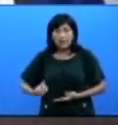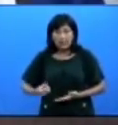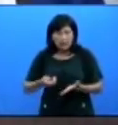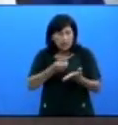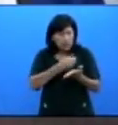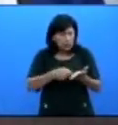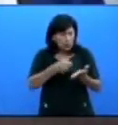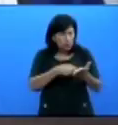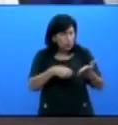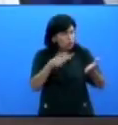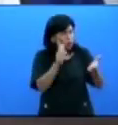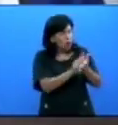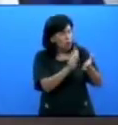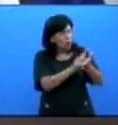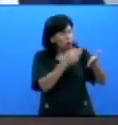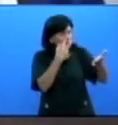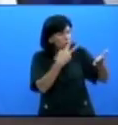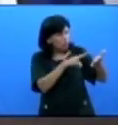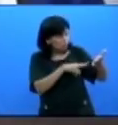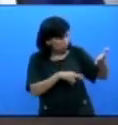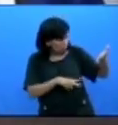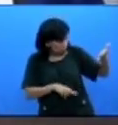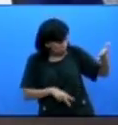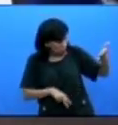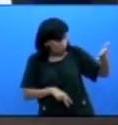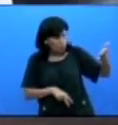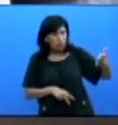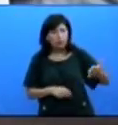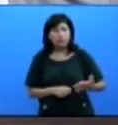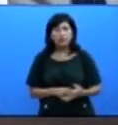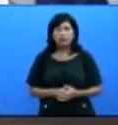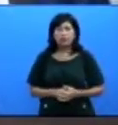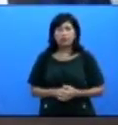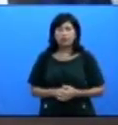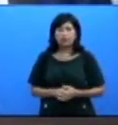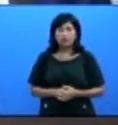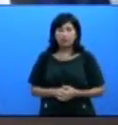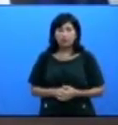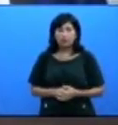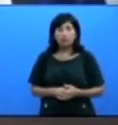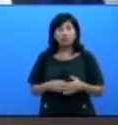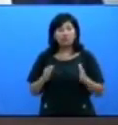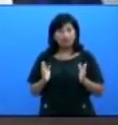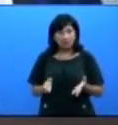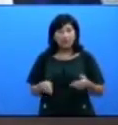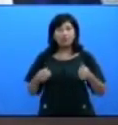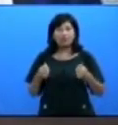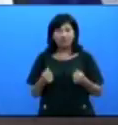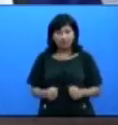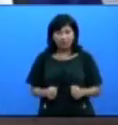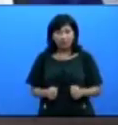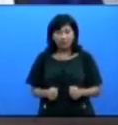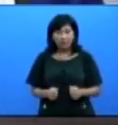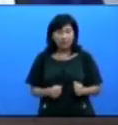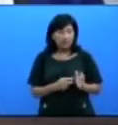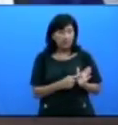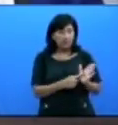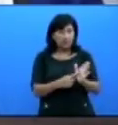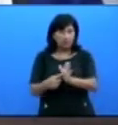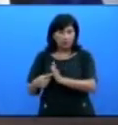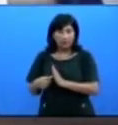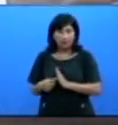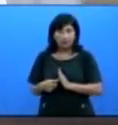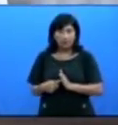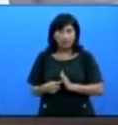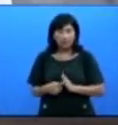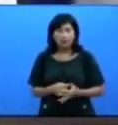tudo isso é que deve, de alguma forma, agora, ser contemplado na peça orçamentária. E nós